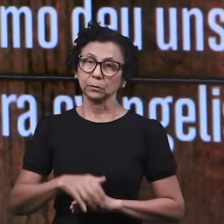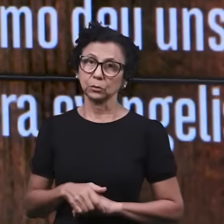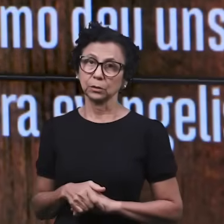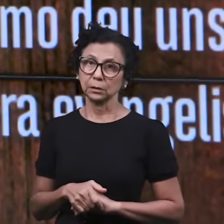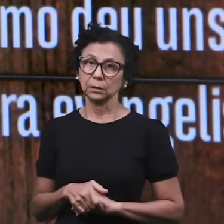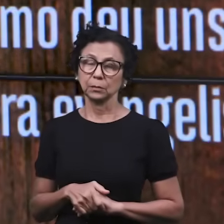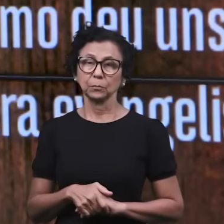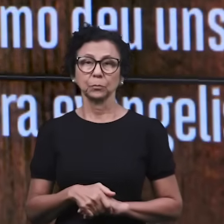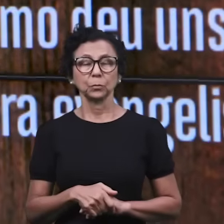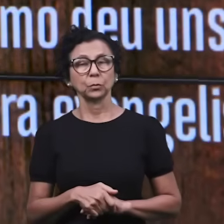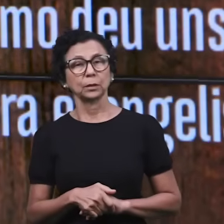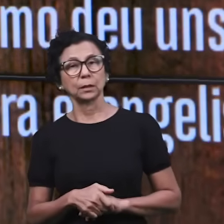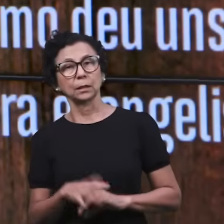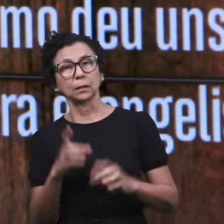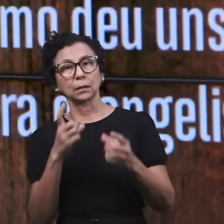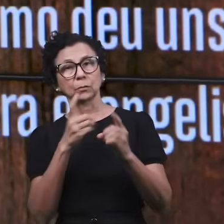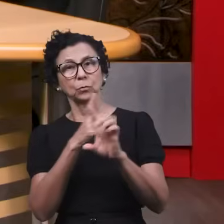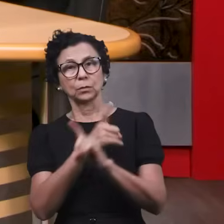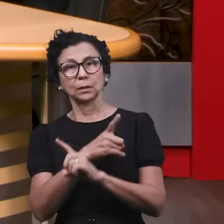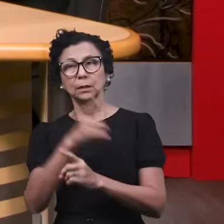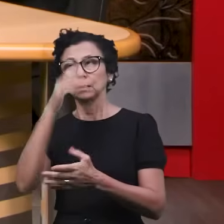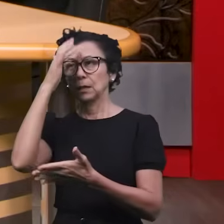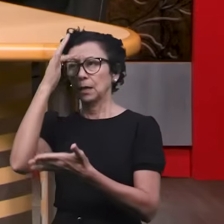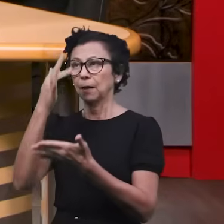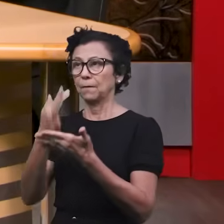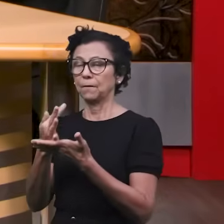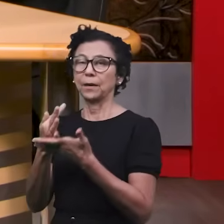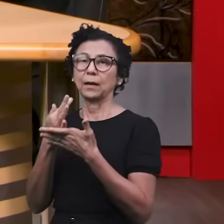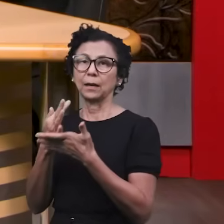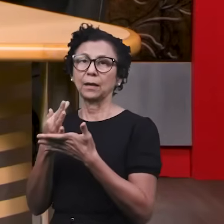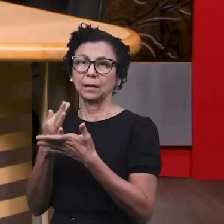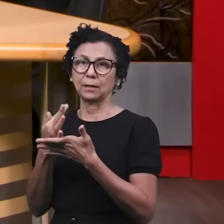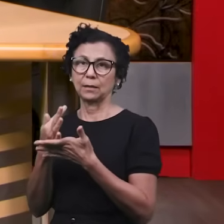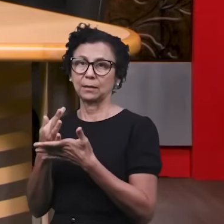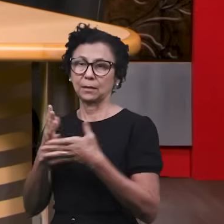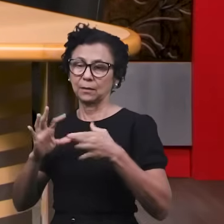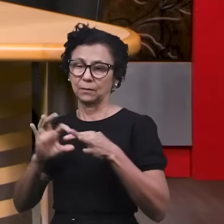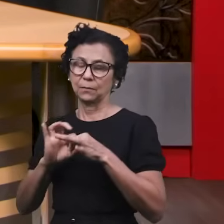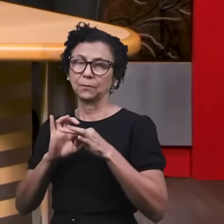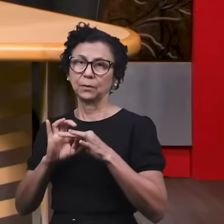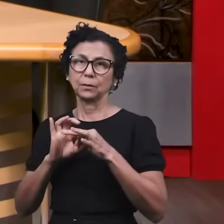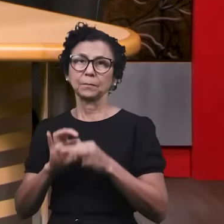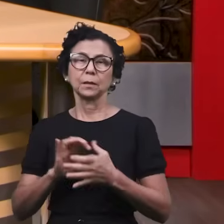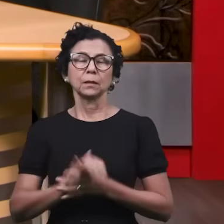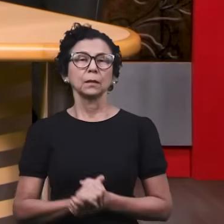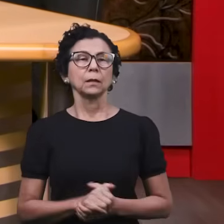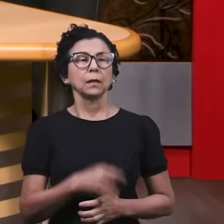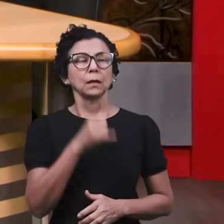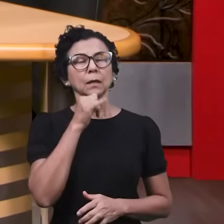fé. Então, o Francisco, a doutrina, né, vamos supor que